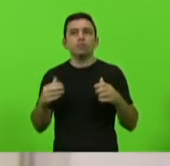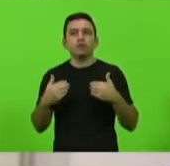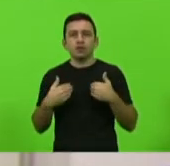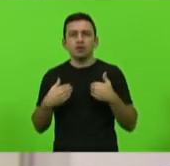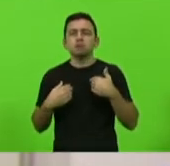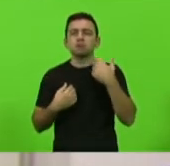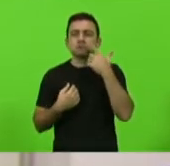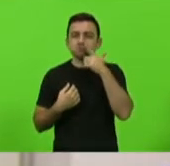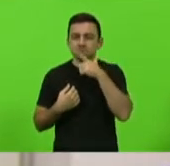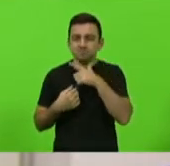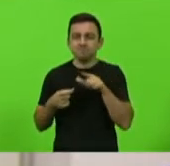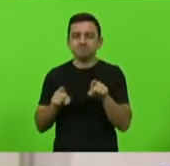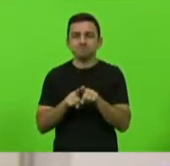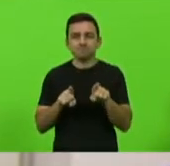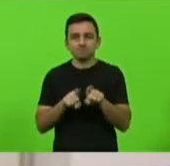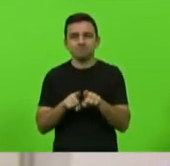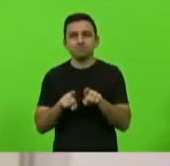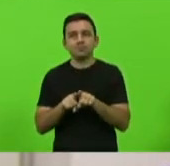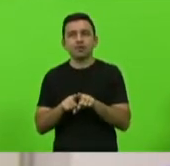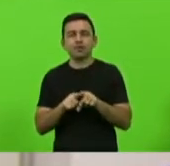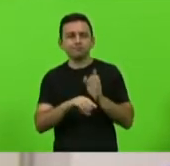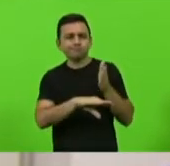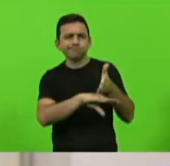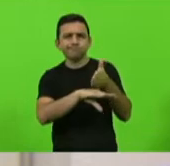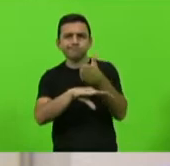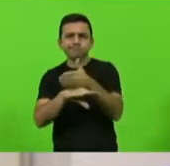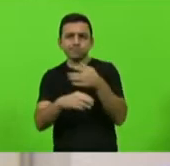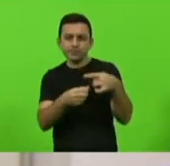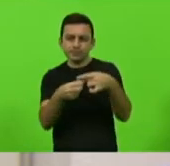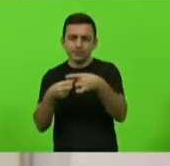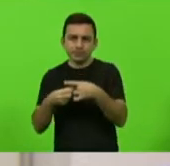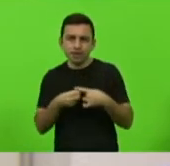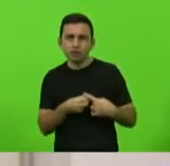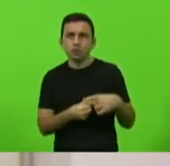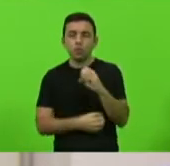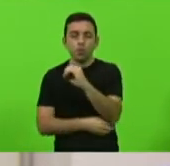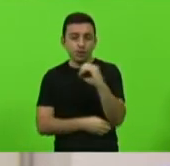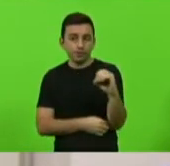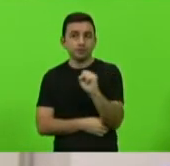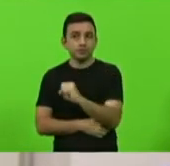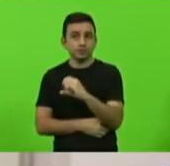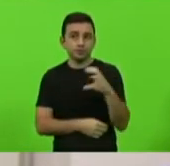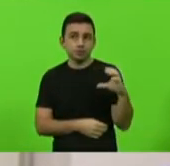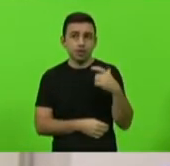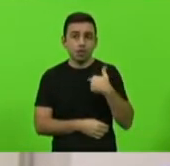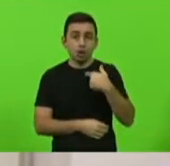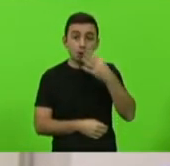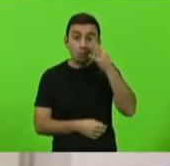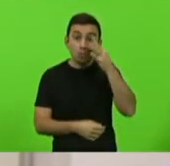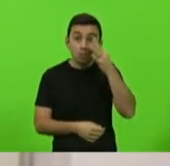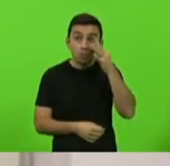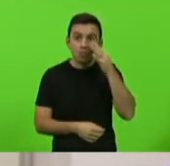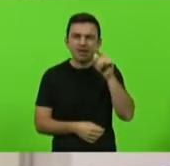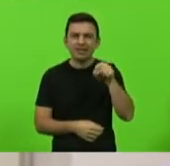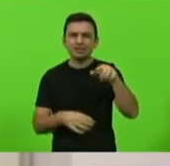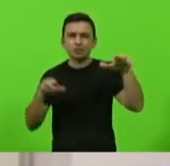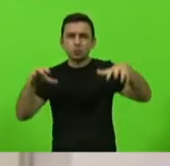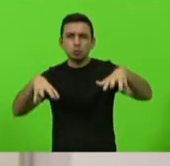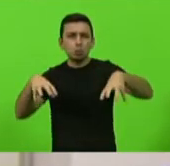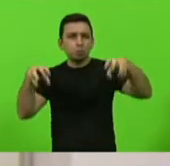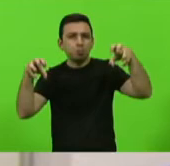rodar também alguns municípios no oeste de Santa Catarina e vi de perto a questão da estiagem. E essas